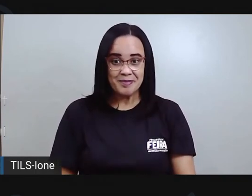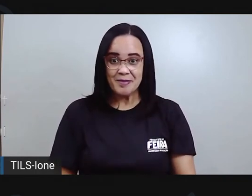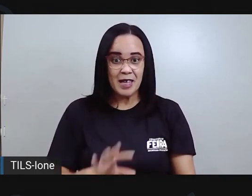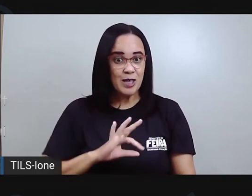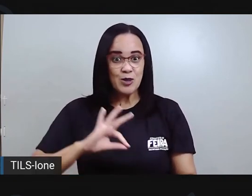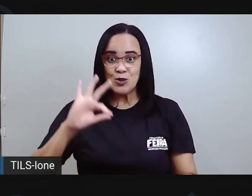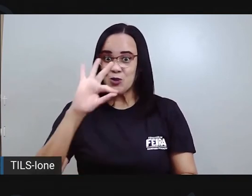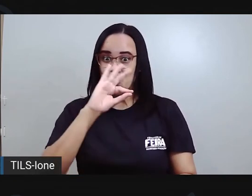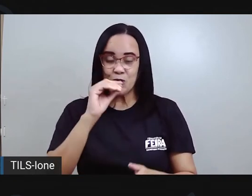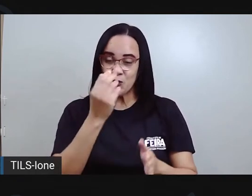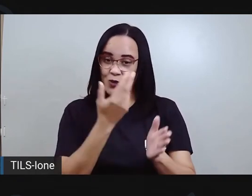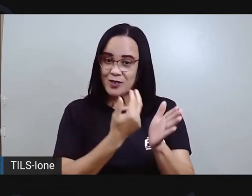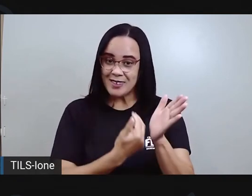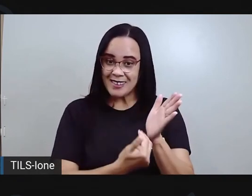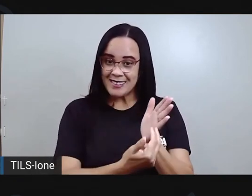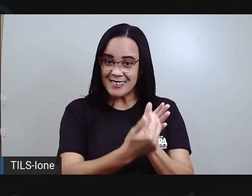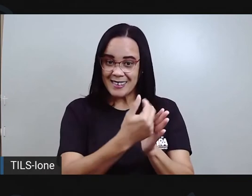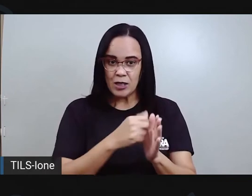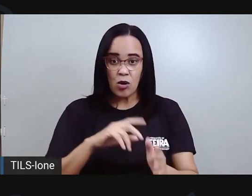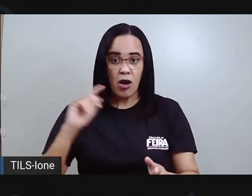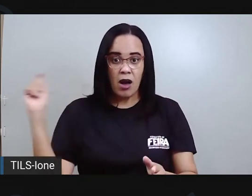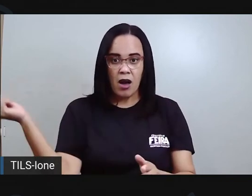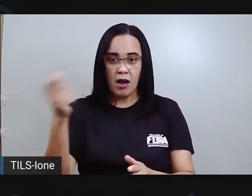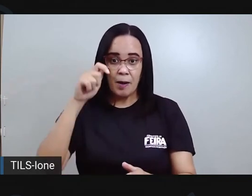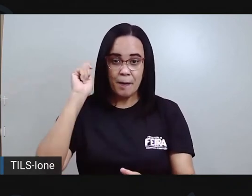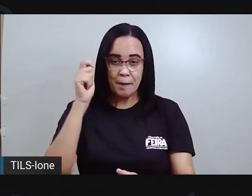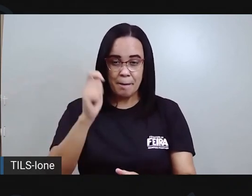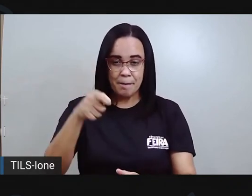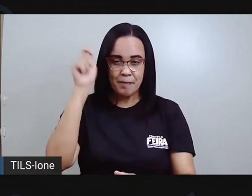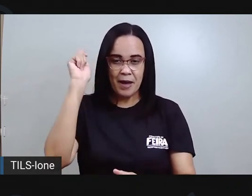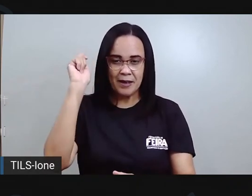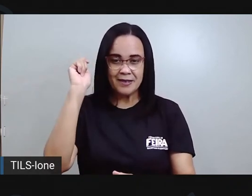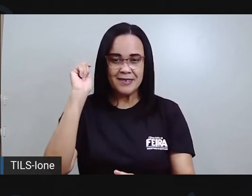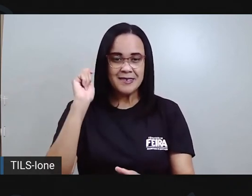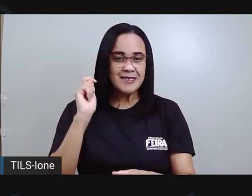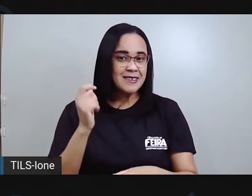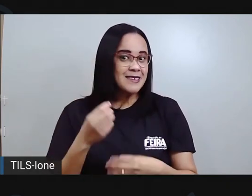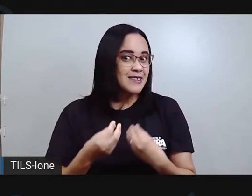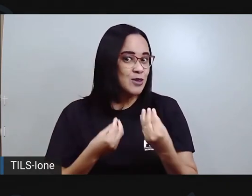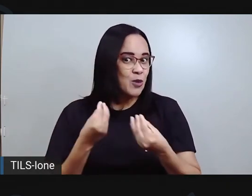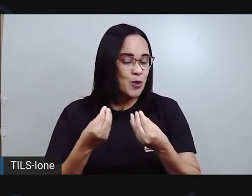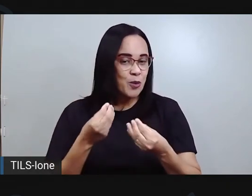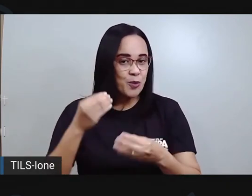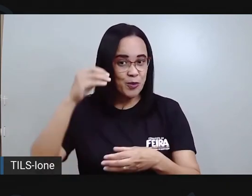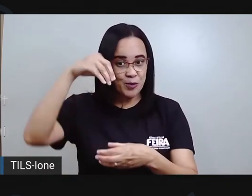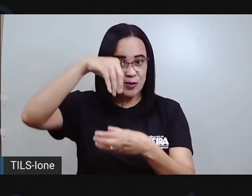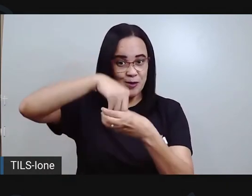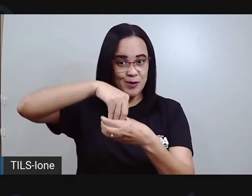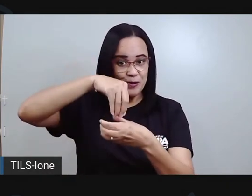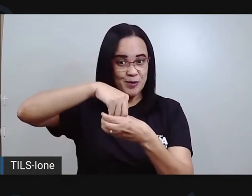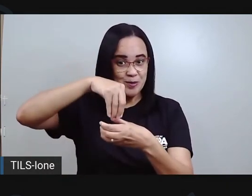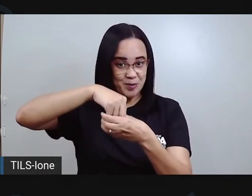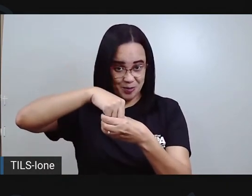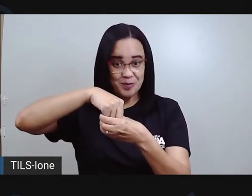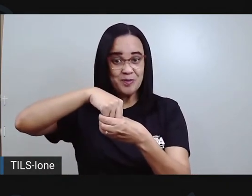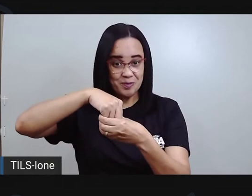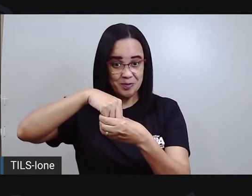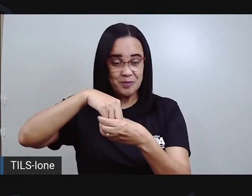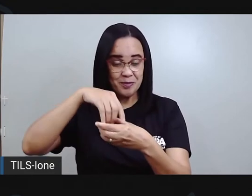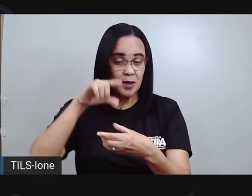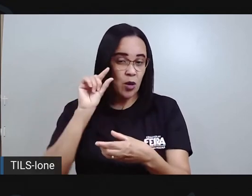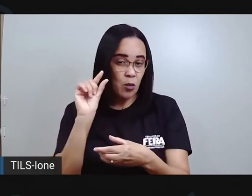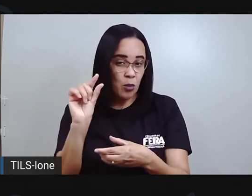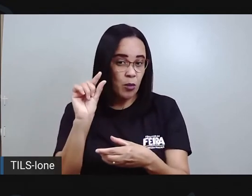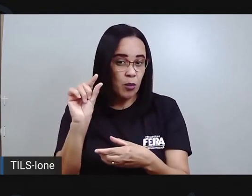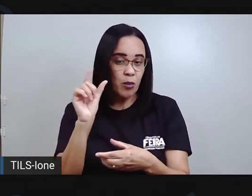e agora a mágica vai acontecer. A gente vai colocar esse filtro dentro de uma vasilhinha com um pouquinho de água. Um pouquinho,